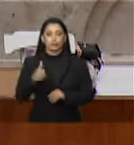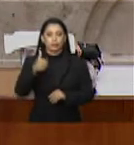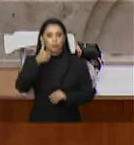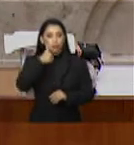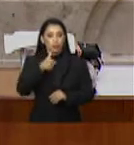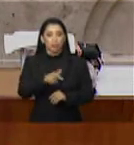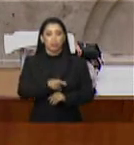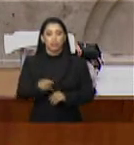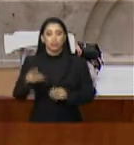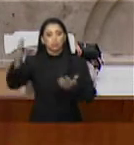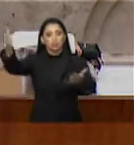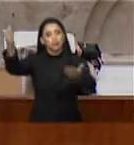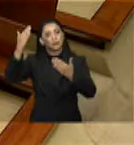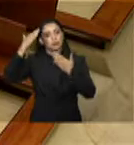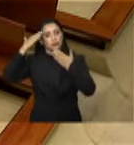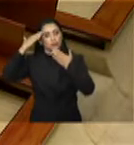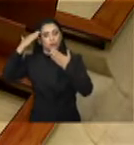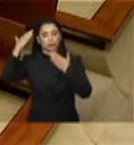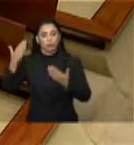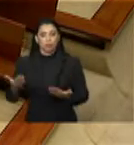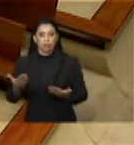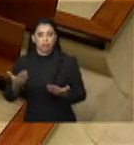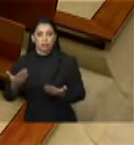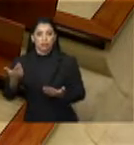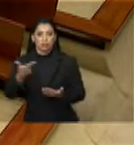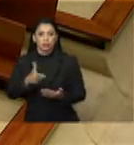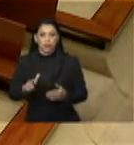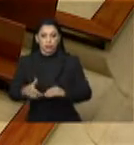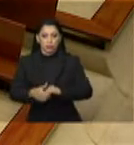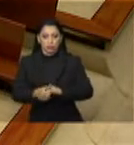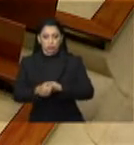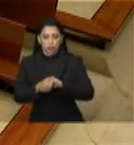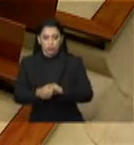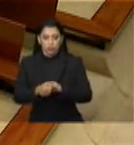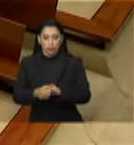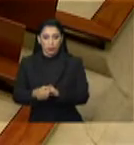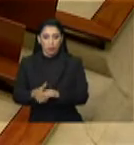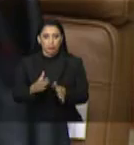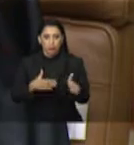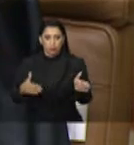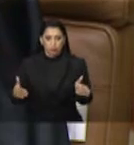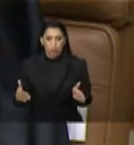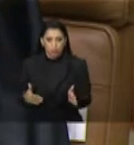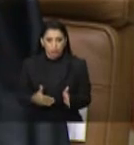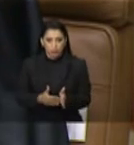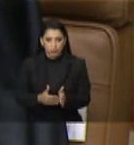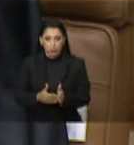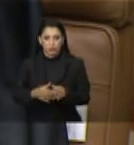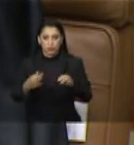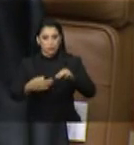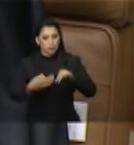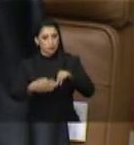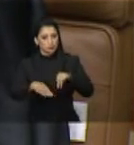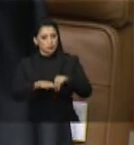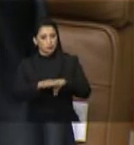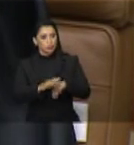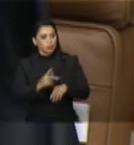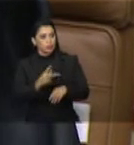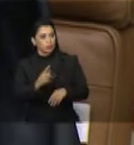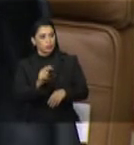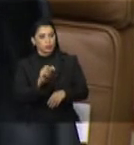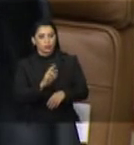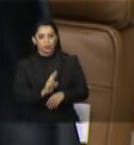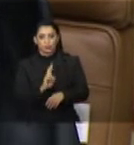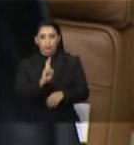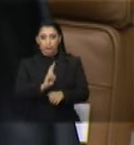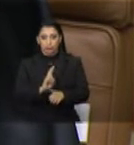Muito obrigado vossa excelência quem renova meus cumprimentos e este colegiado ao seu procurador-geral da